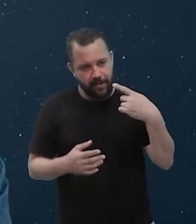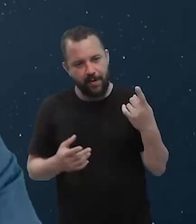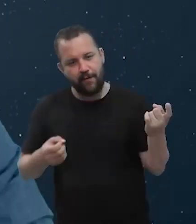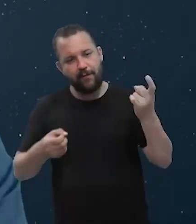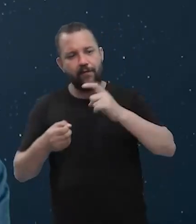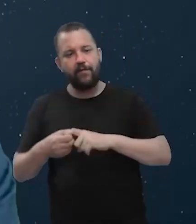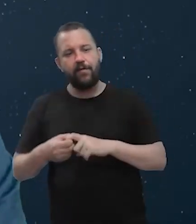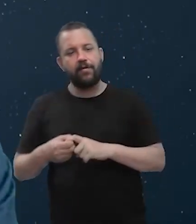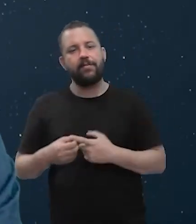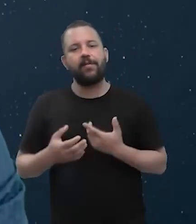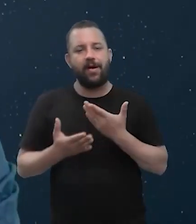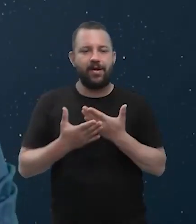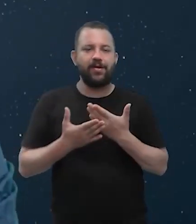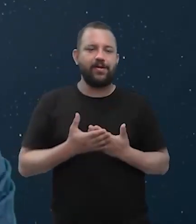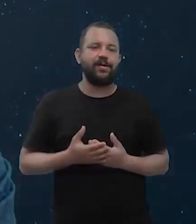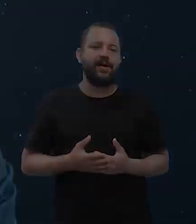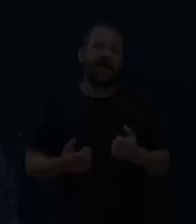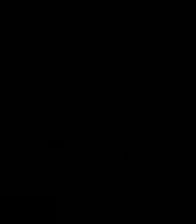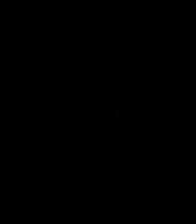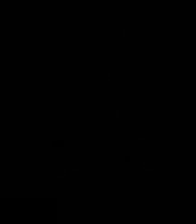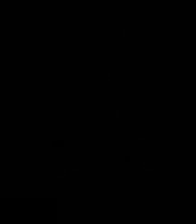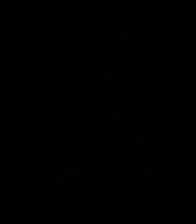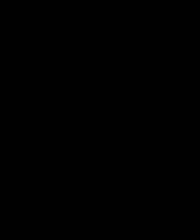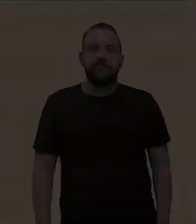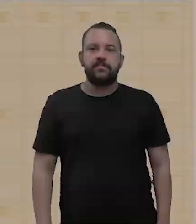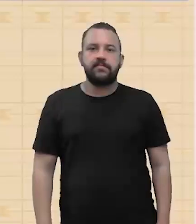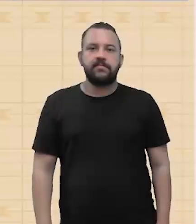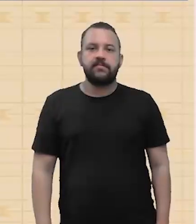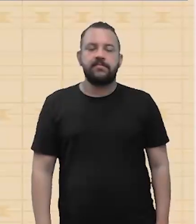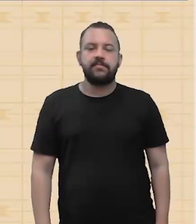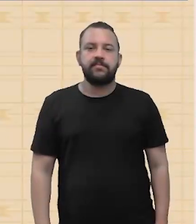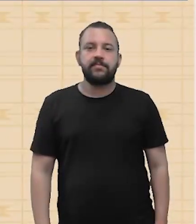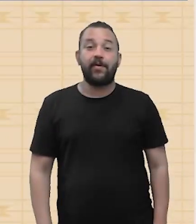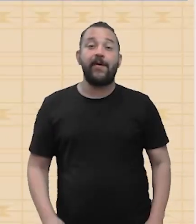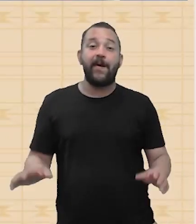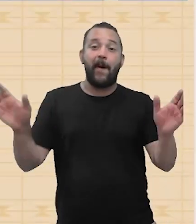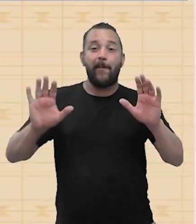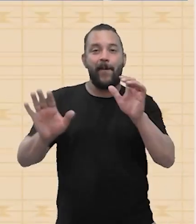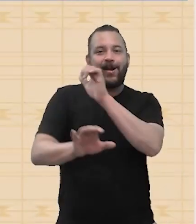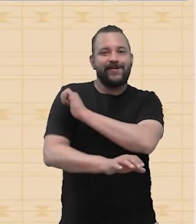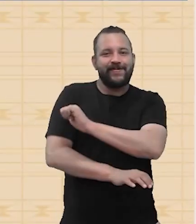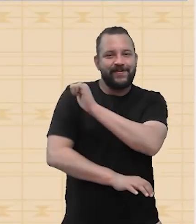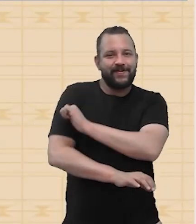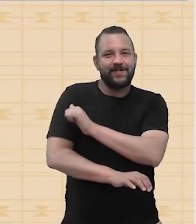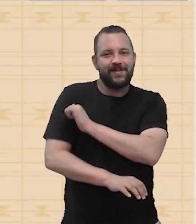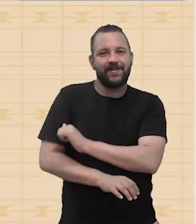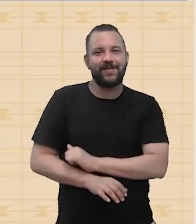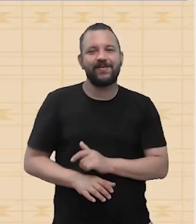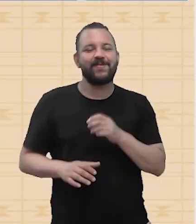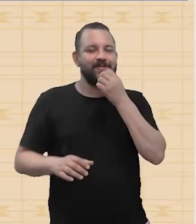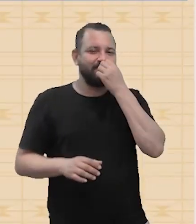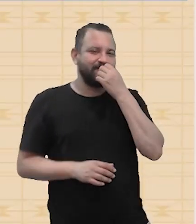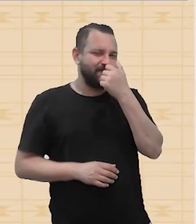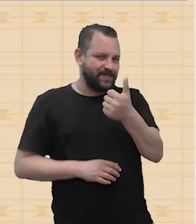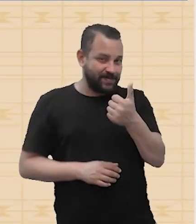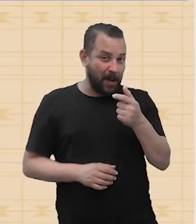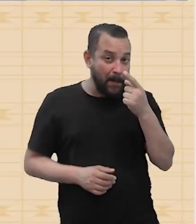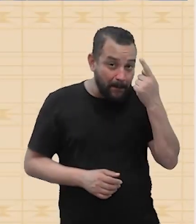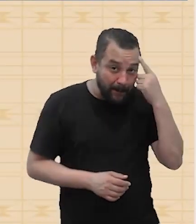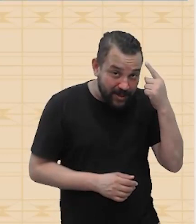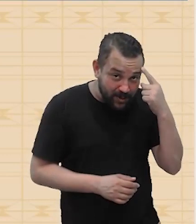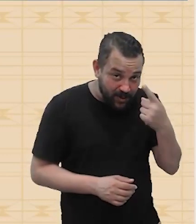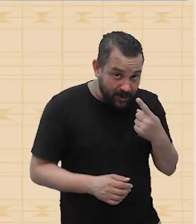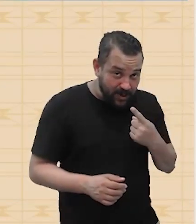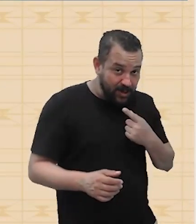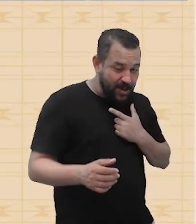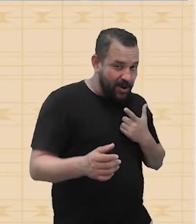aula. Então, um grande abraço para você e até mais. Tchau, tchau! Saudações, meus pequenos gafanhotos! Você pensou que eu ia deixar você sem fazer